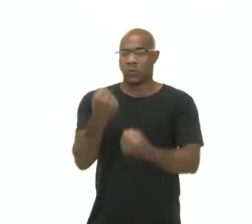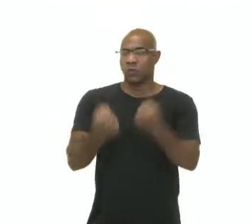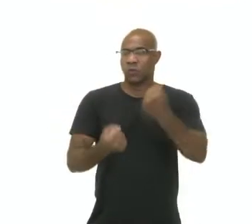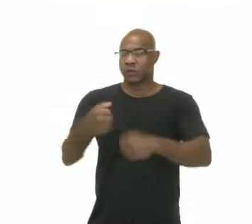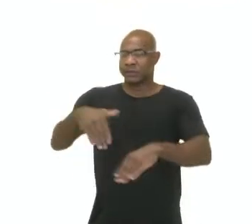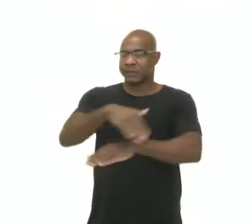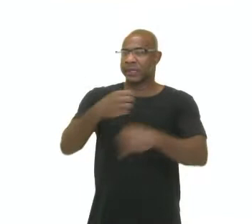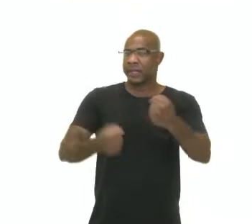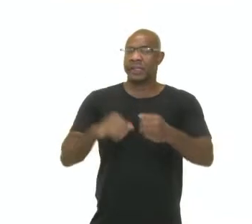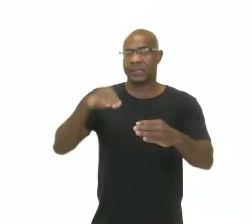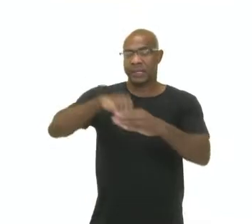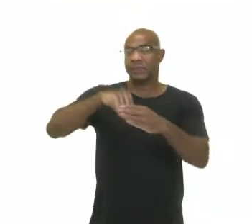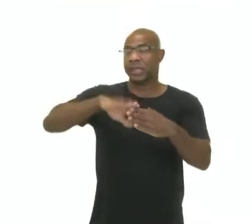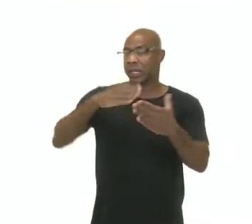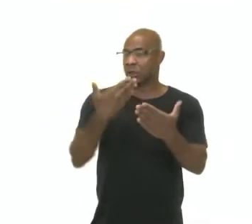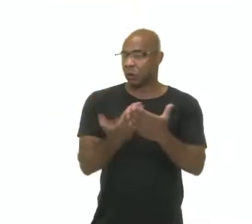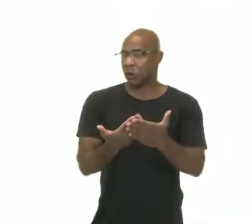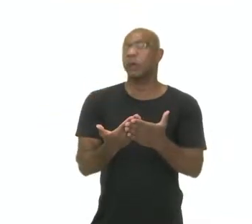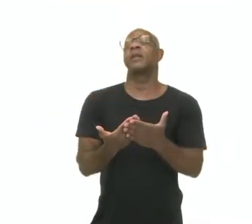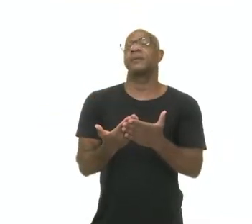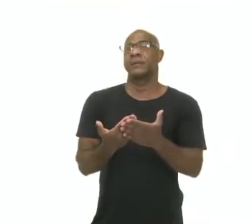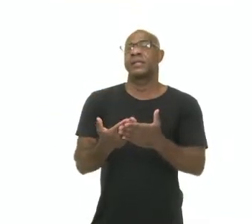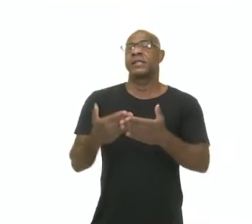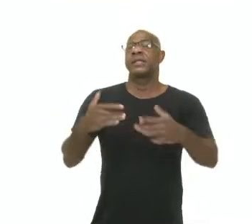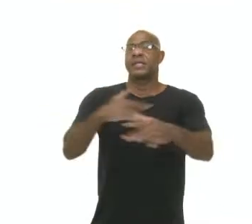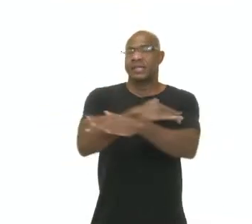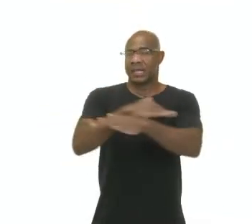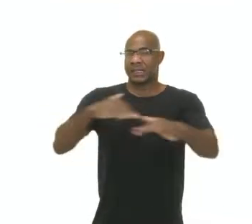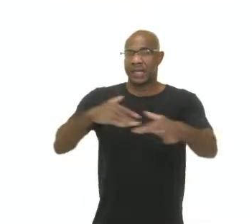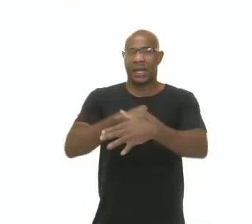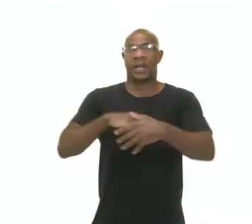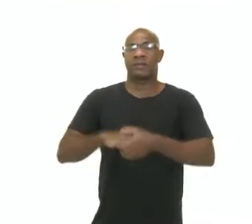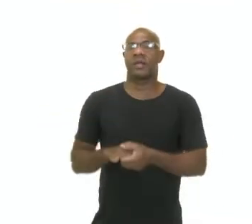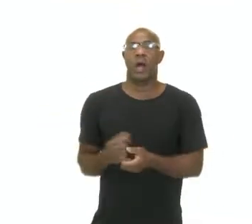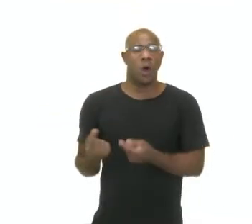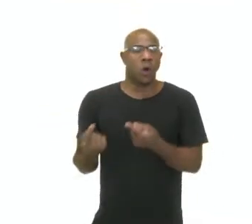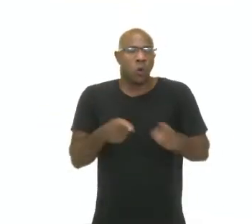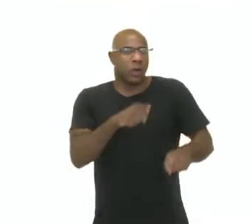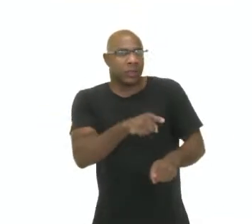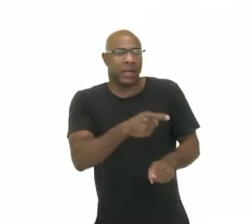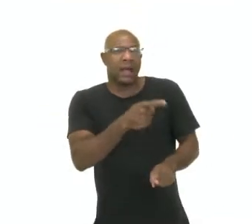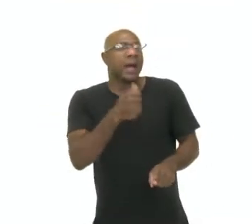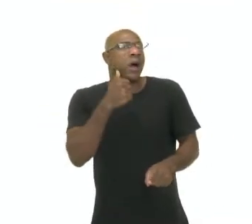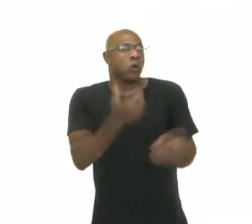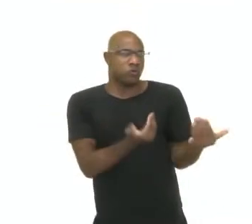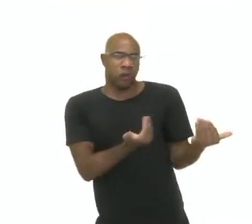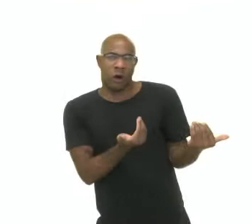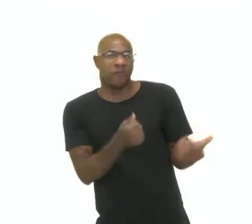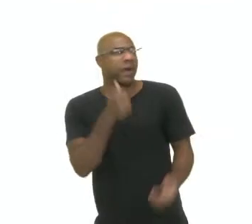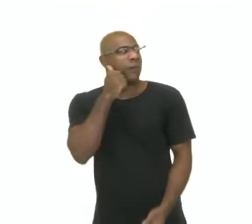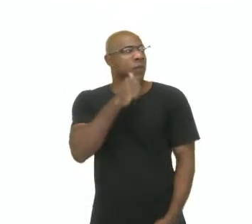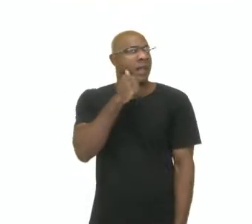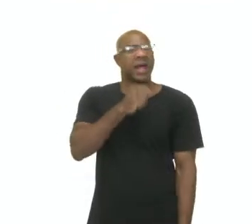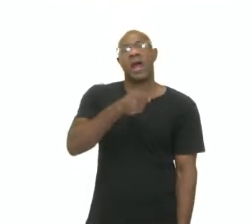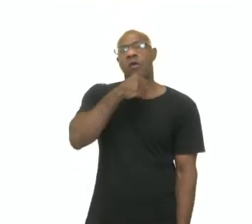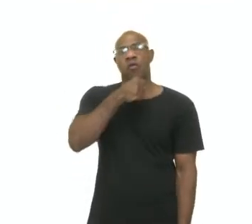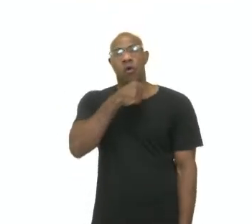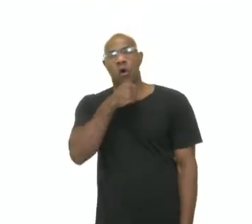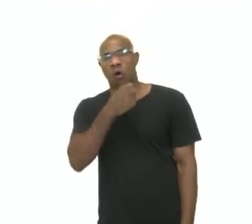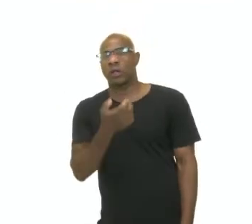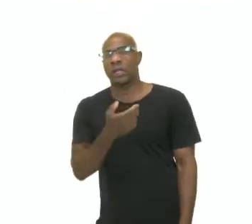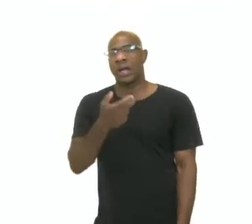nas escolas, no campo, contra o jovem, a criança, a mulher, os idosos, os portadores